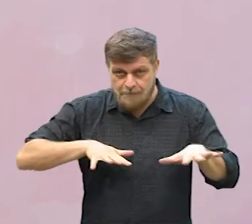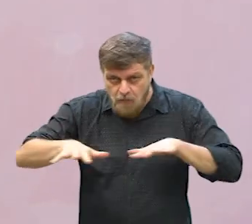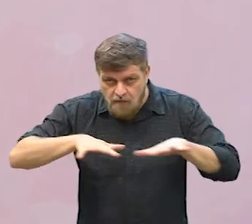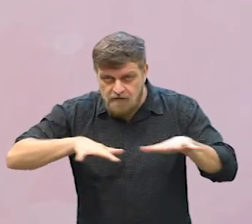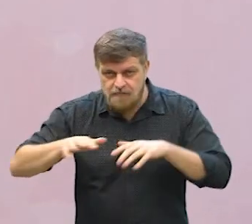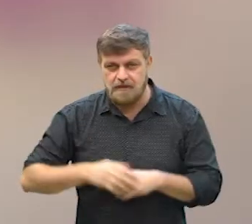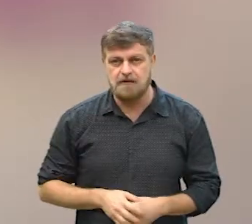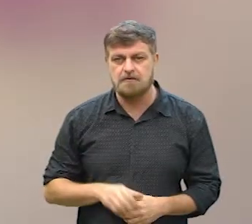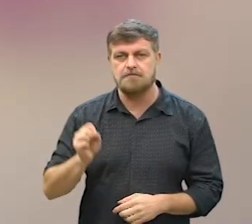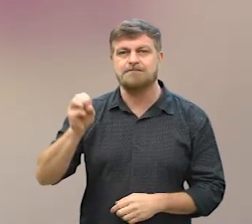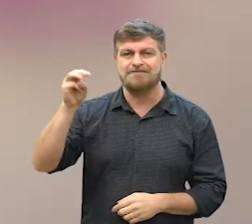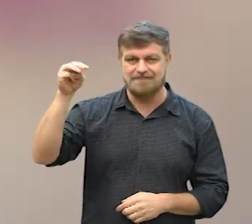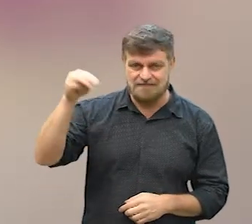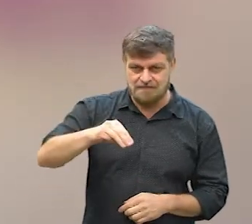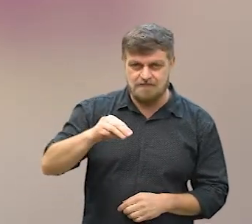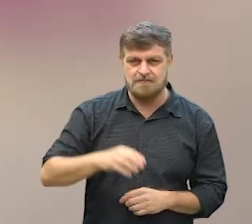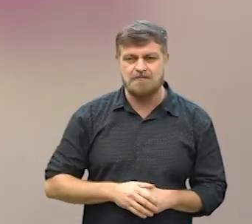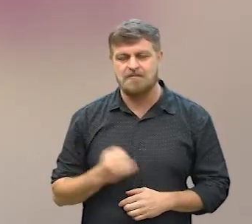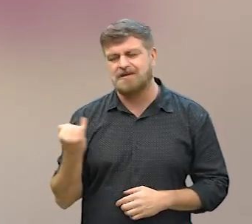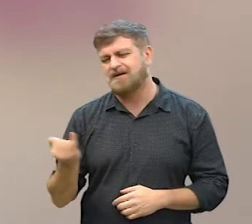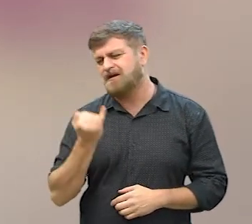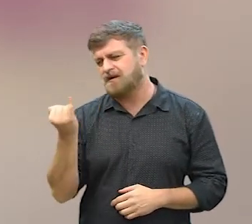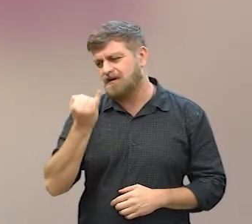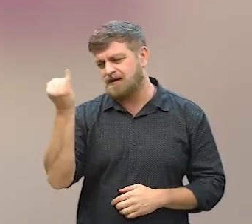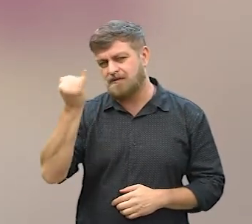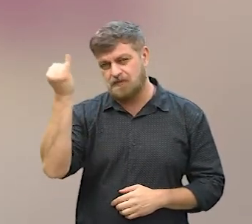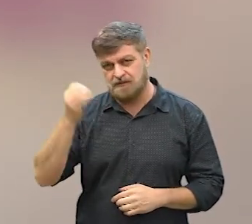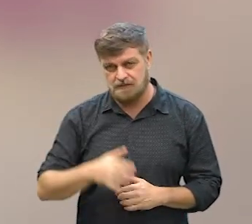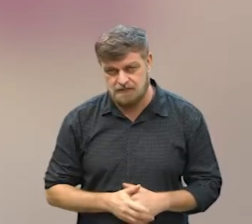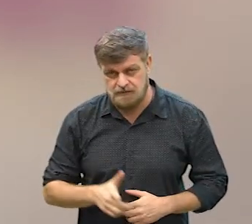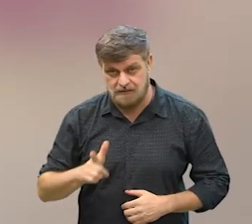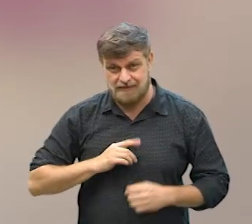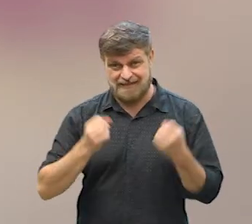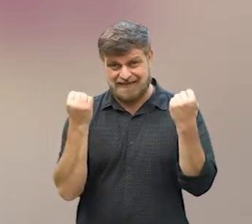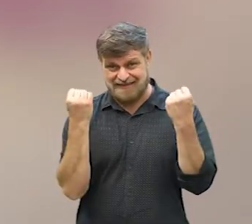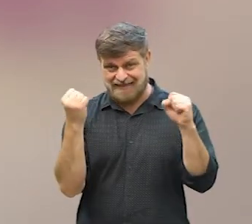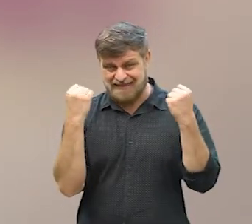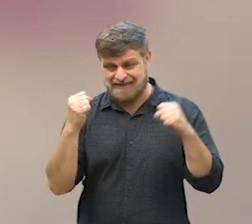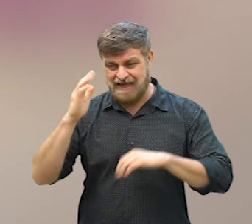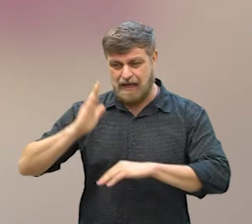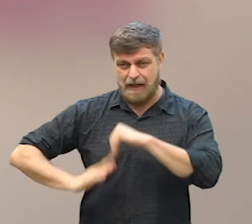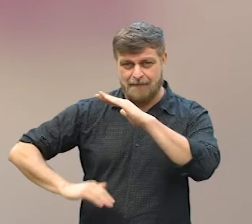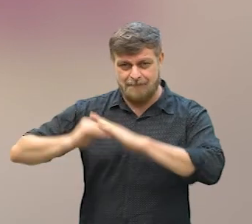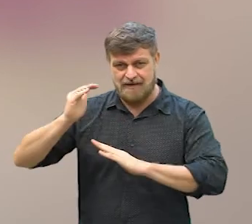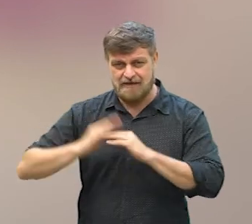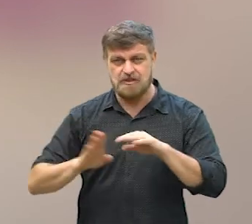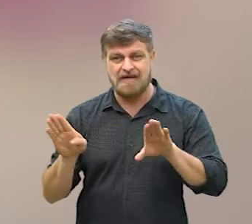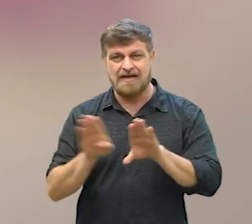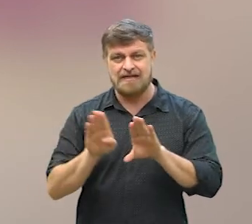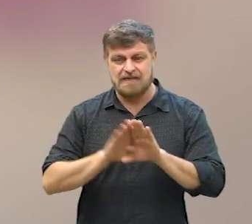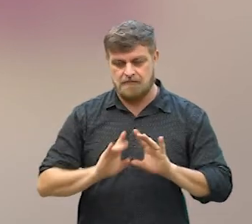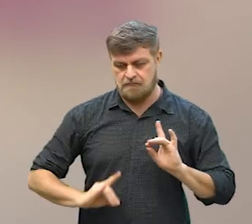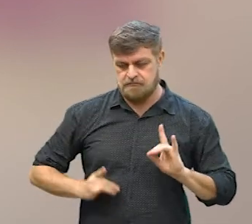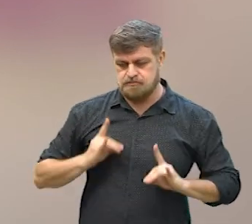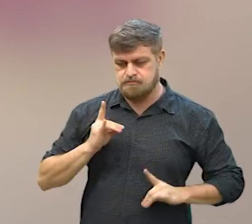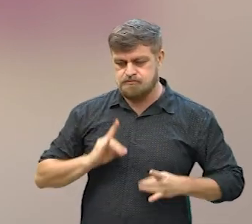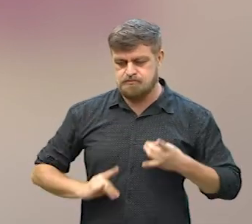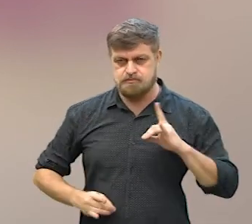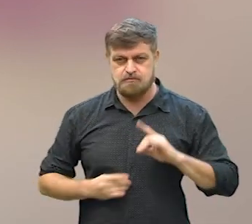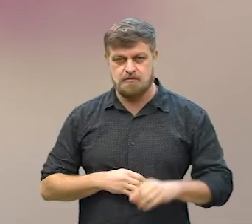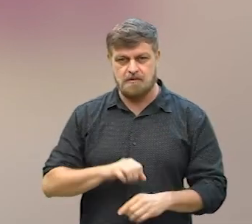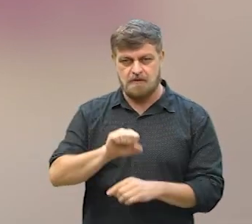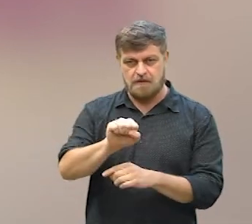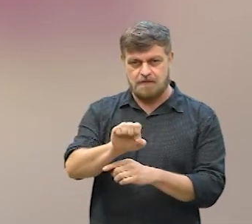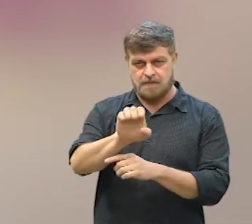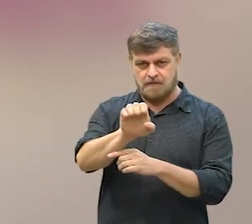mexer. Eu falo que sim, é de suma importância. A atividade física, ela também promove a serotonina. Então, ela